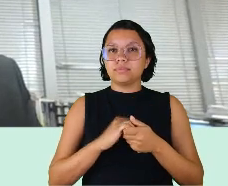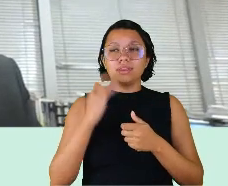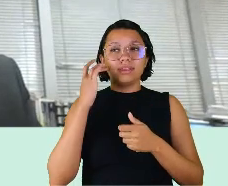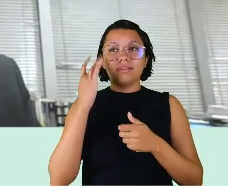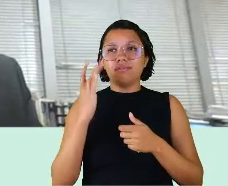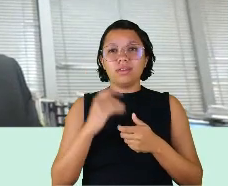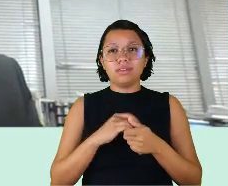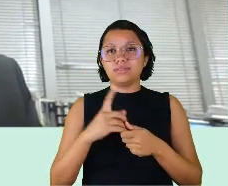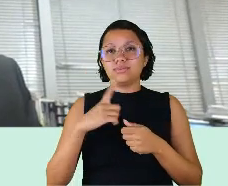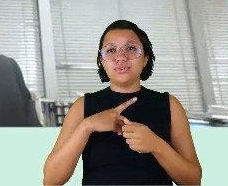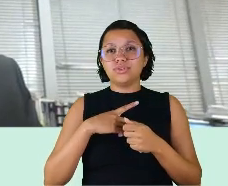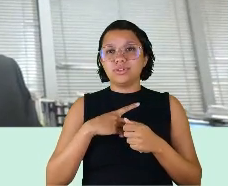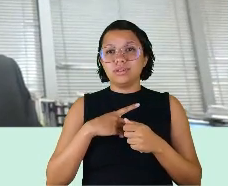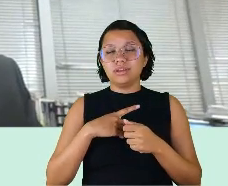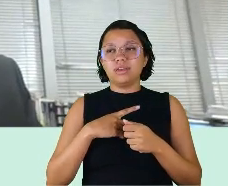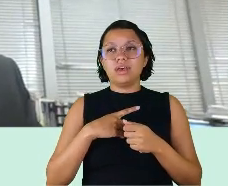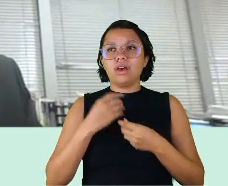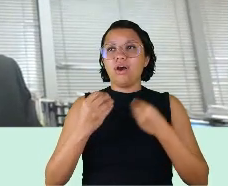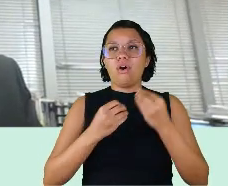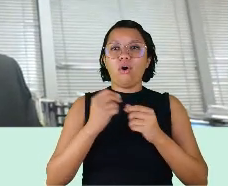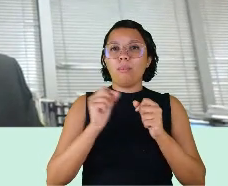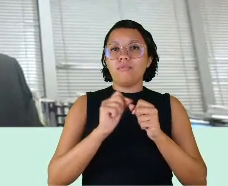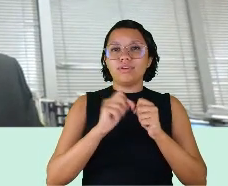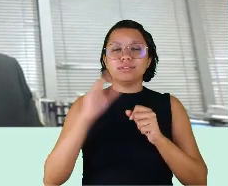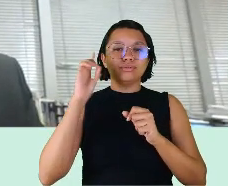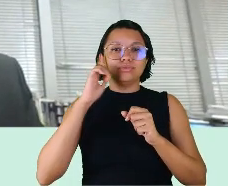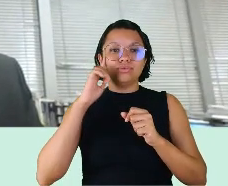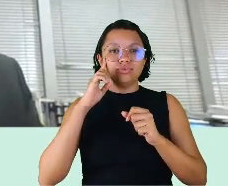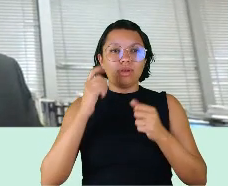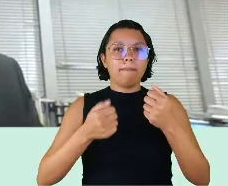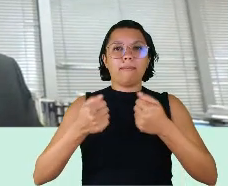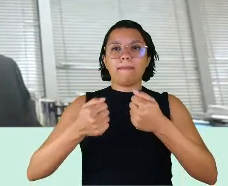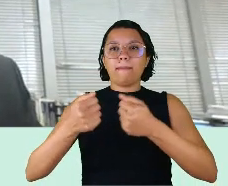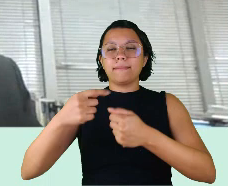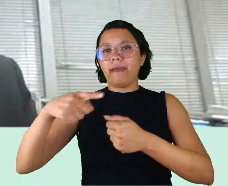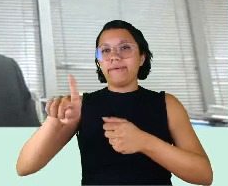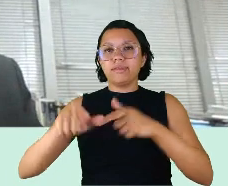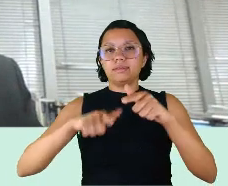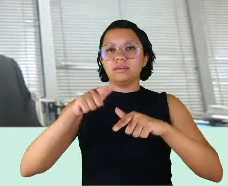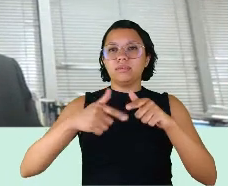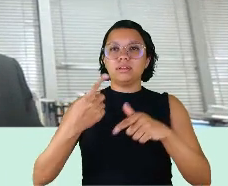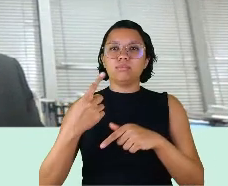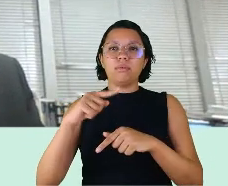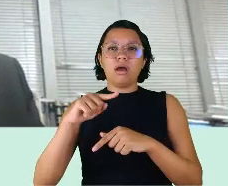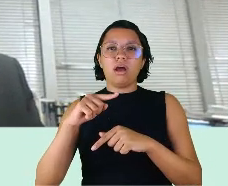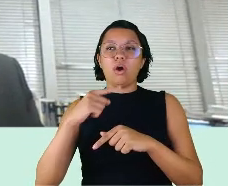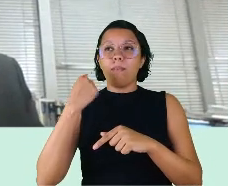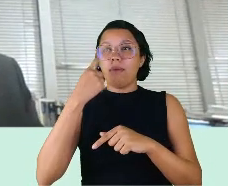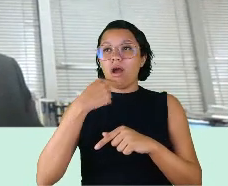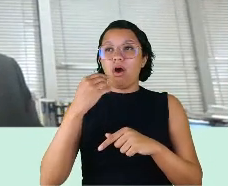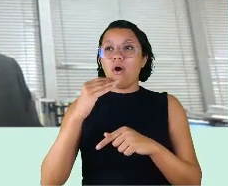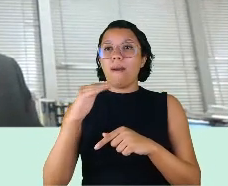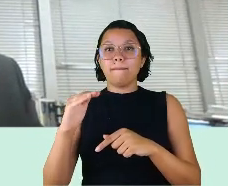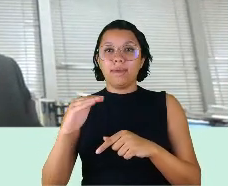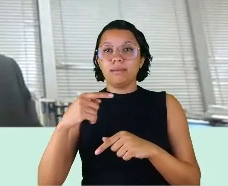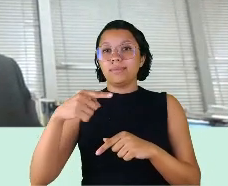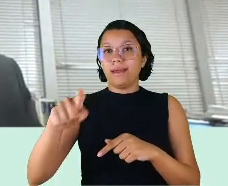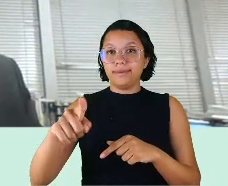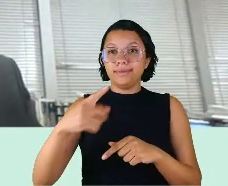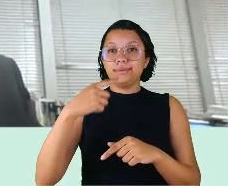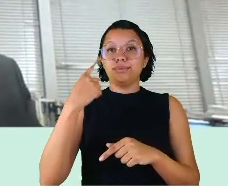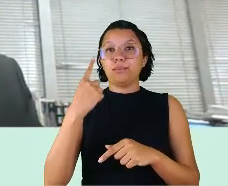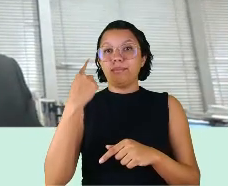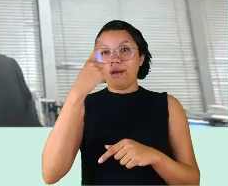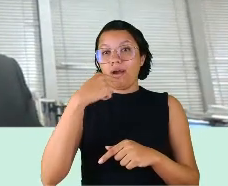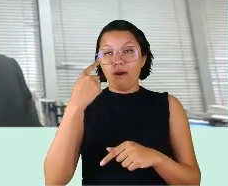Não é fácil, você tinha aquela rotina, pegava o carro, ia trabalhar, ficava 1h30 no trânsito para ir, 1h30 para voltar,